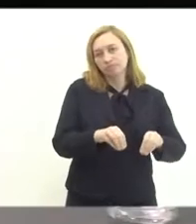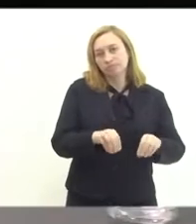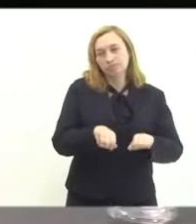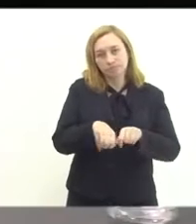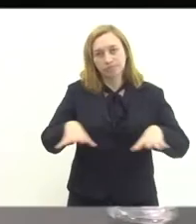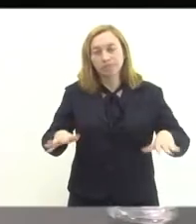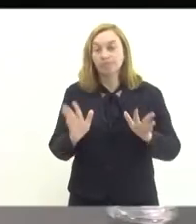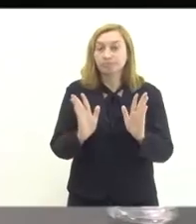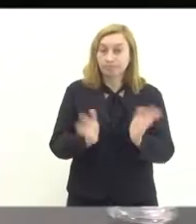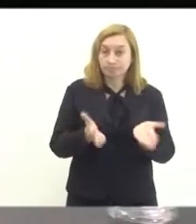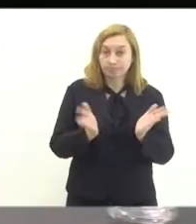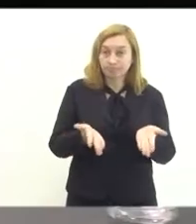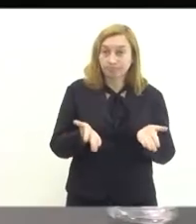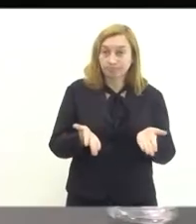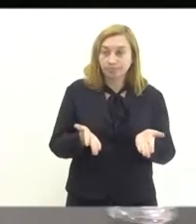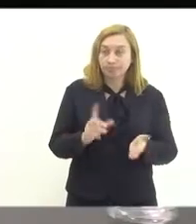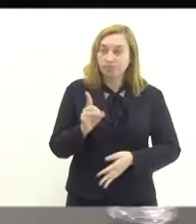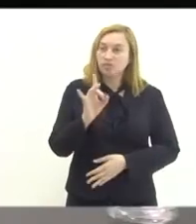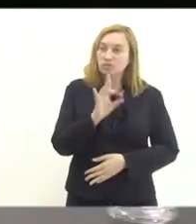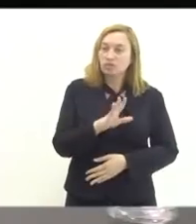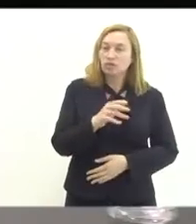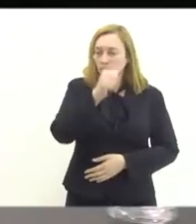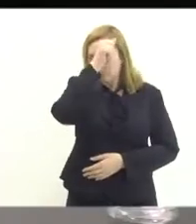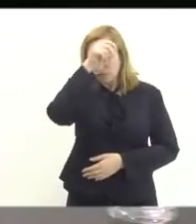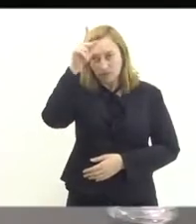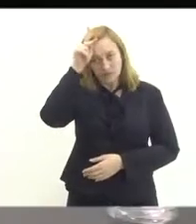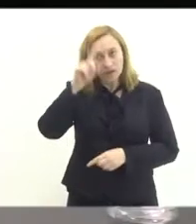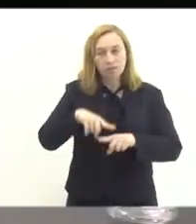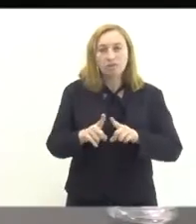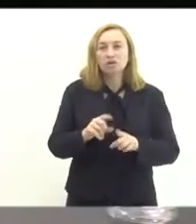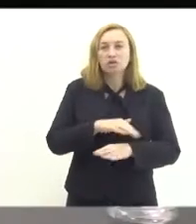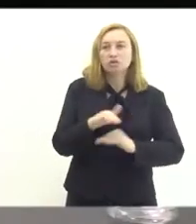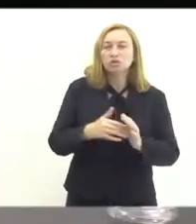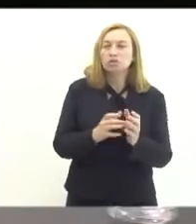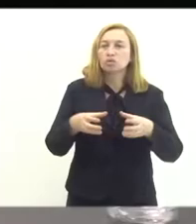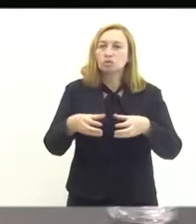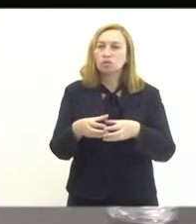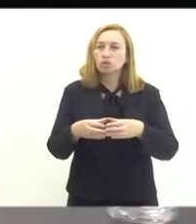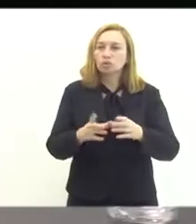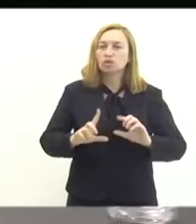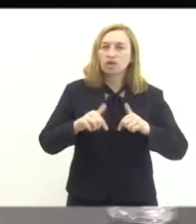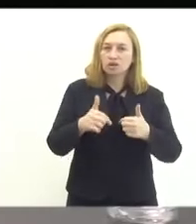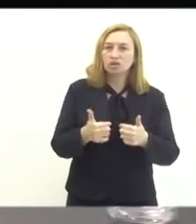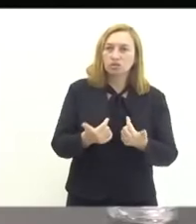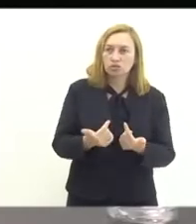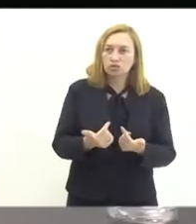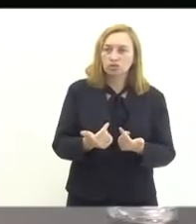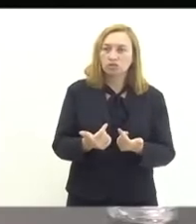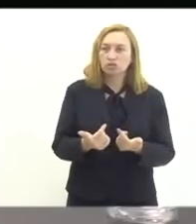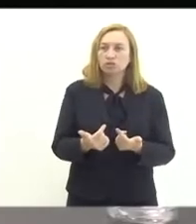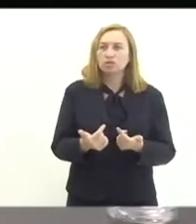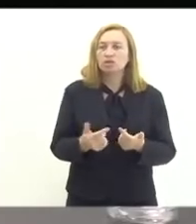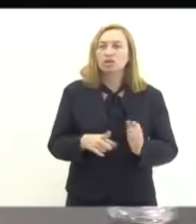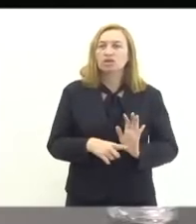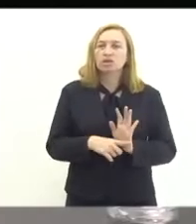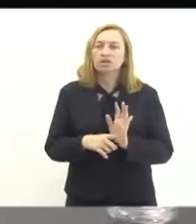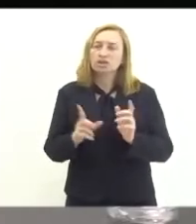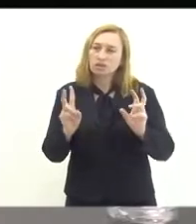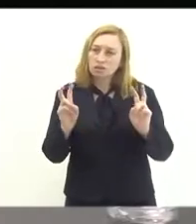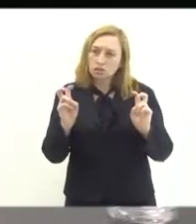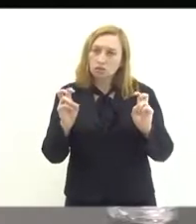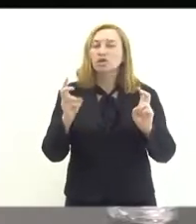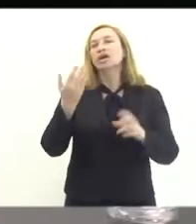e hoje o não só o nosso prefeito mas todas as equipes que atuam na temática que atua nessa questão alma